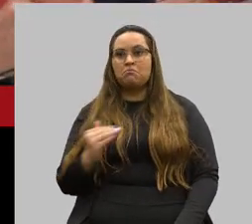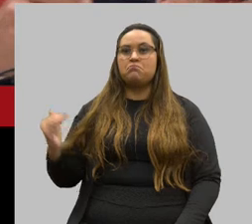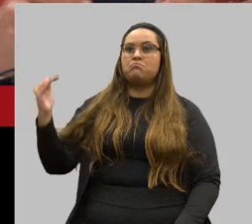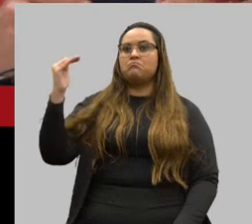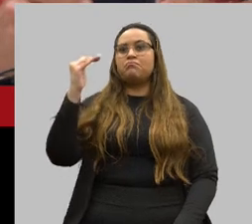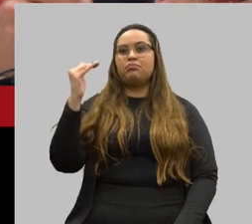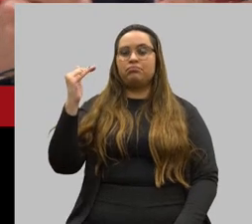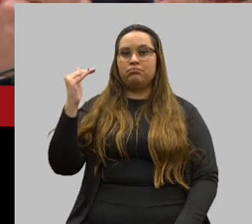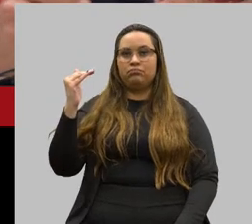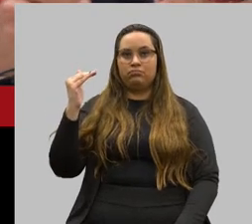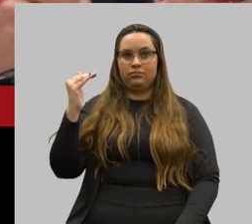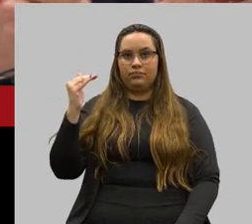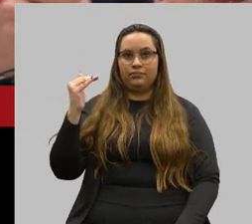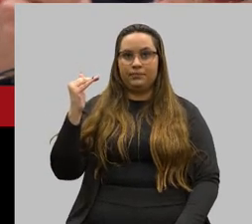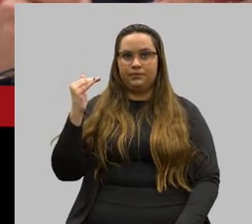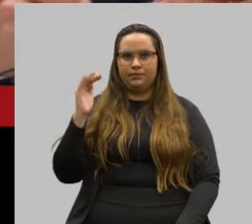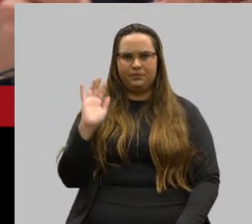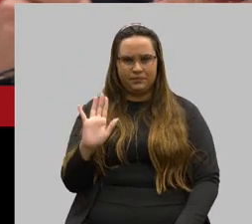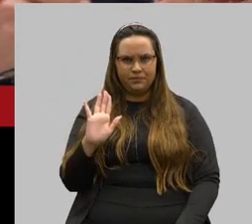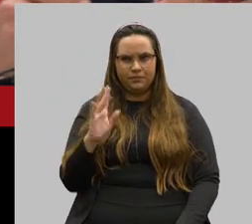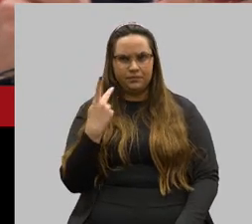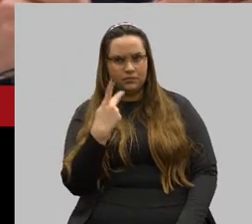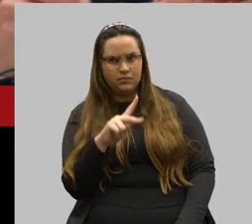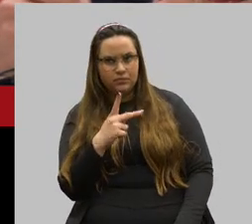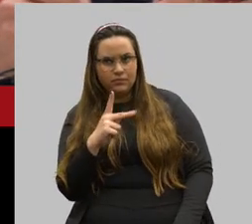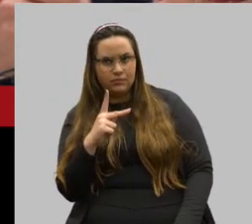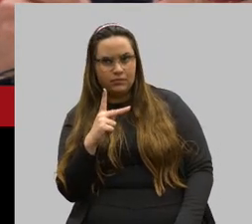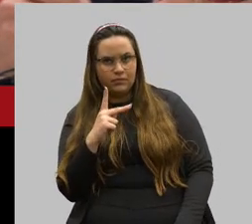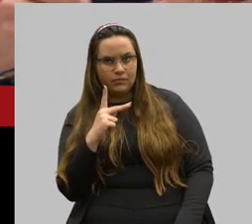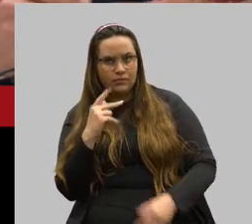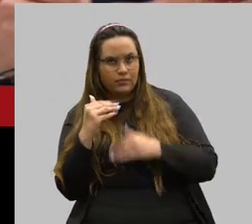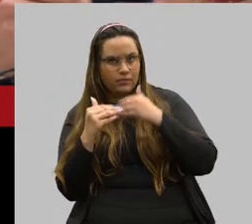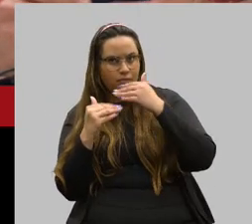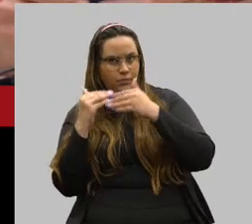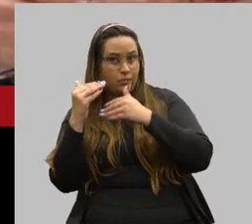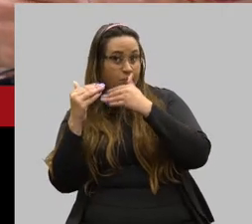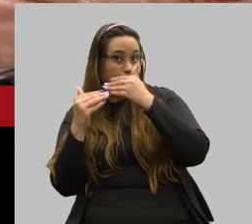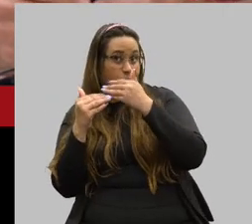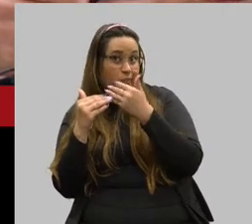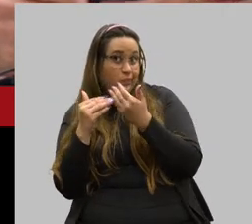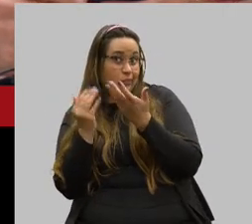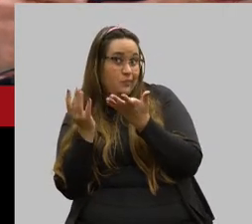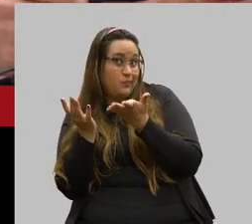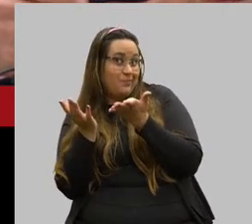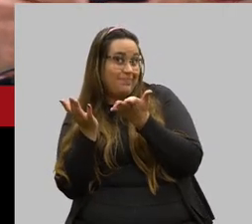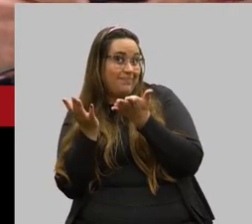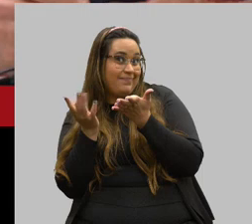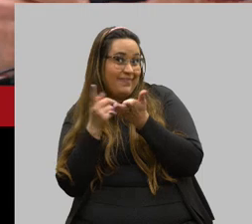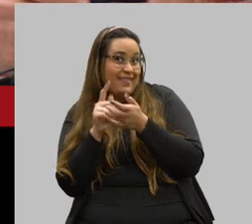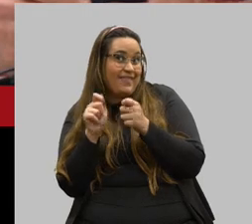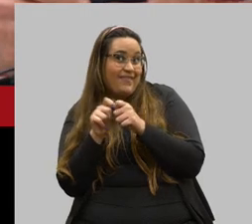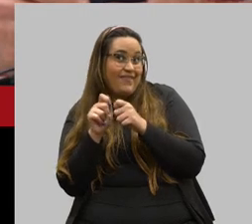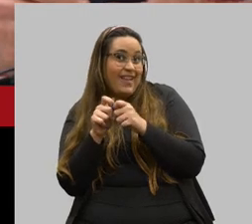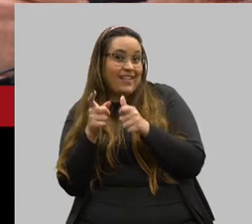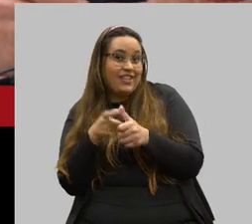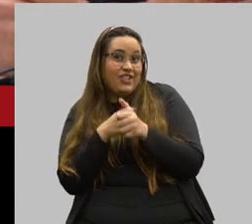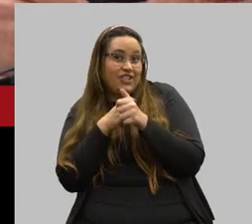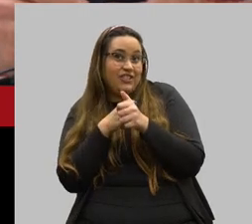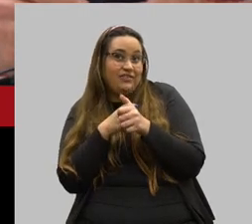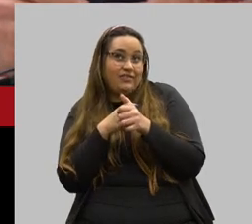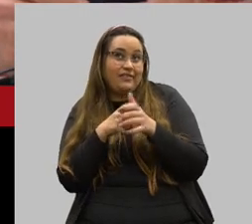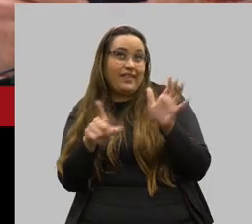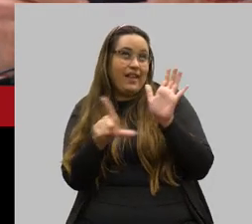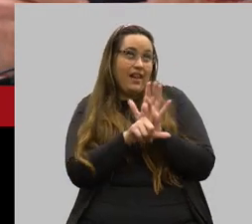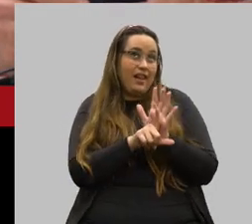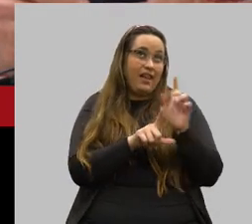juz a sua progressão ele faz conta ele faz conta porque ele vê olha a lei prevê